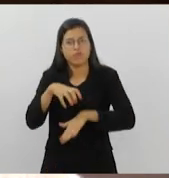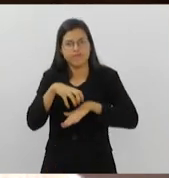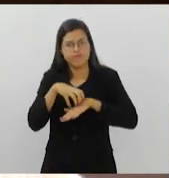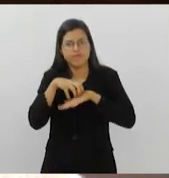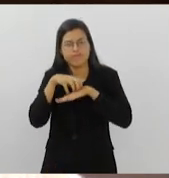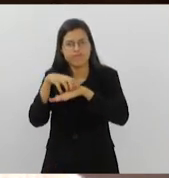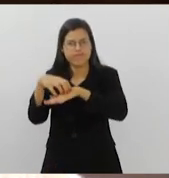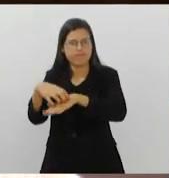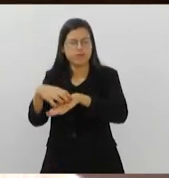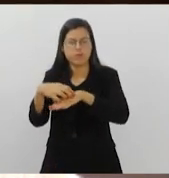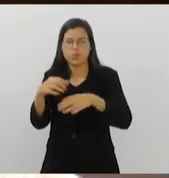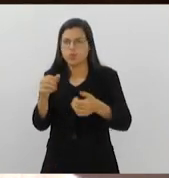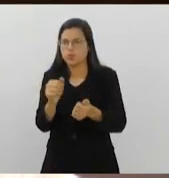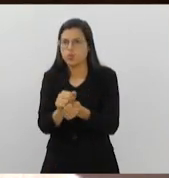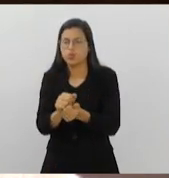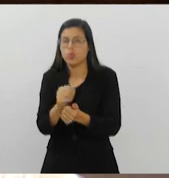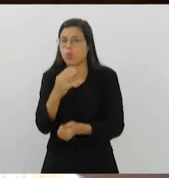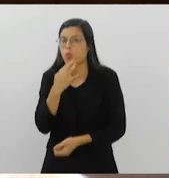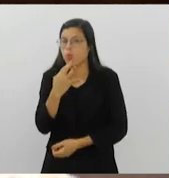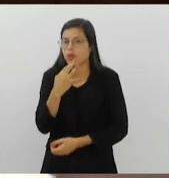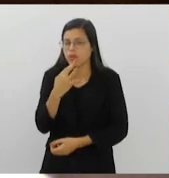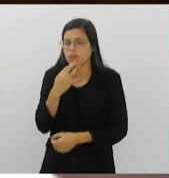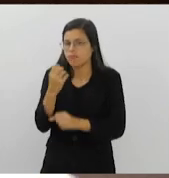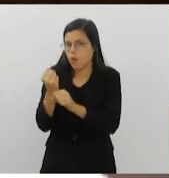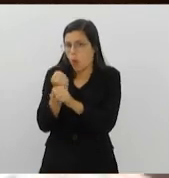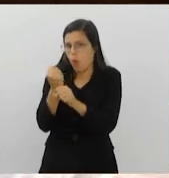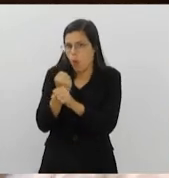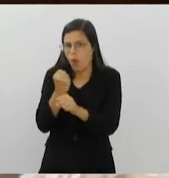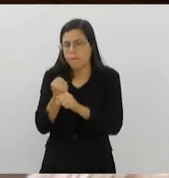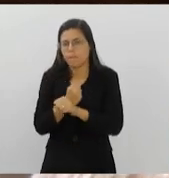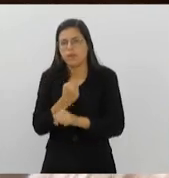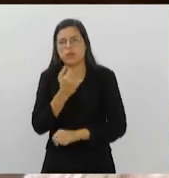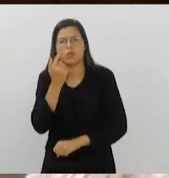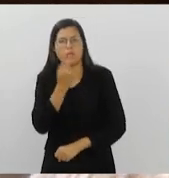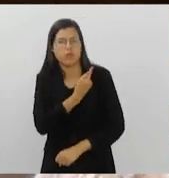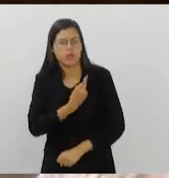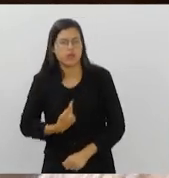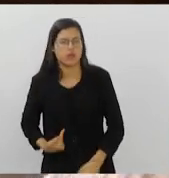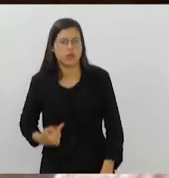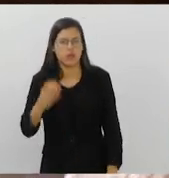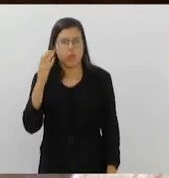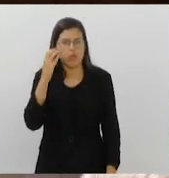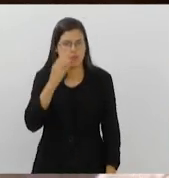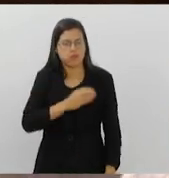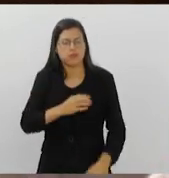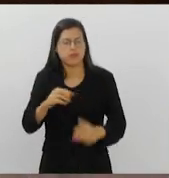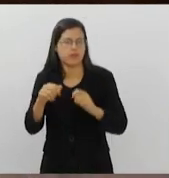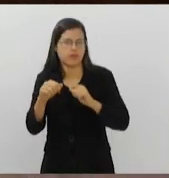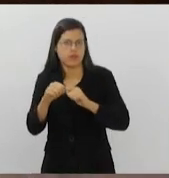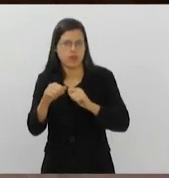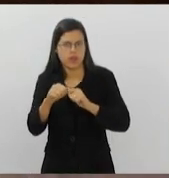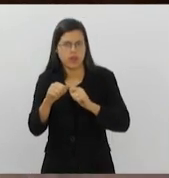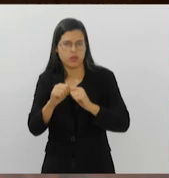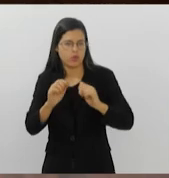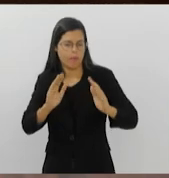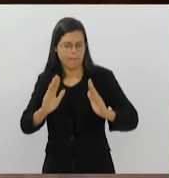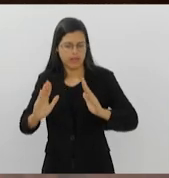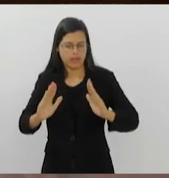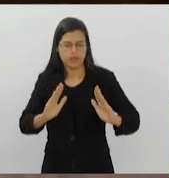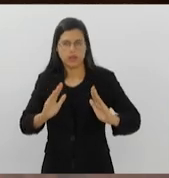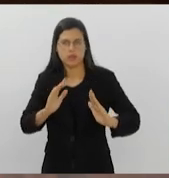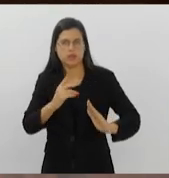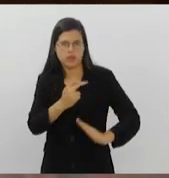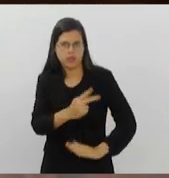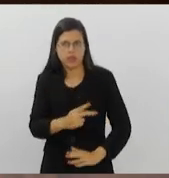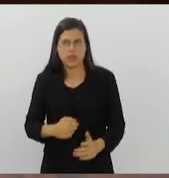para conhecermos as obras que o governador Cláudio Castro fez no seu mandato. Eu